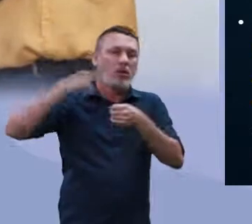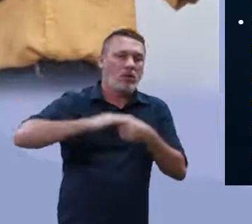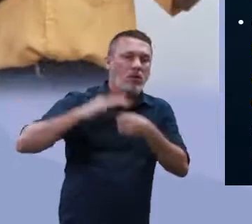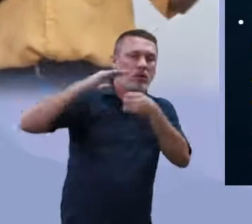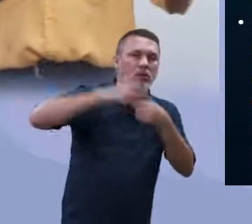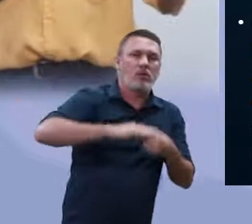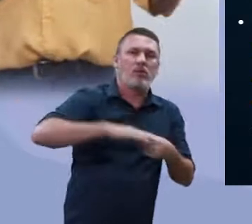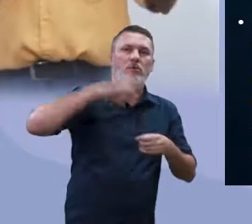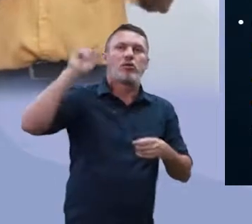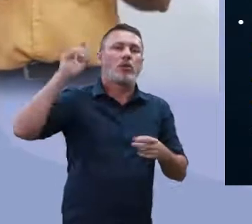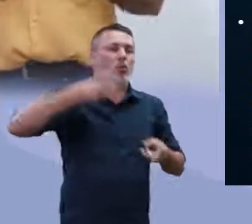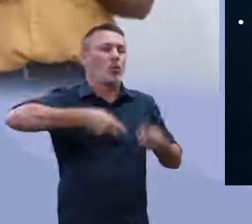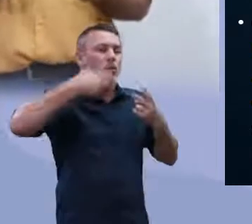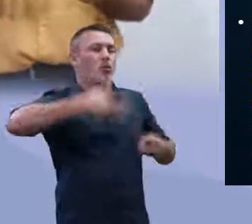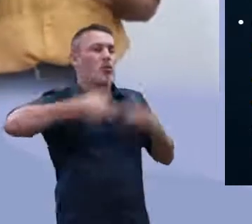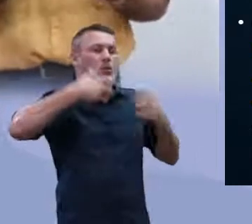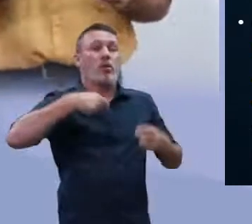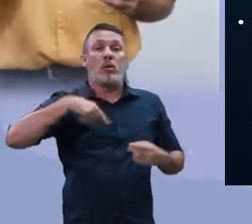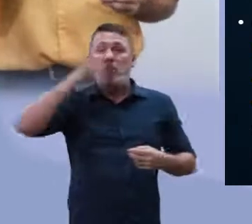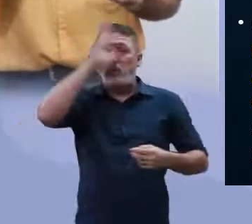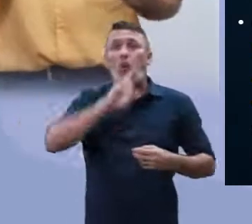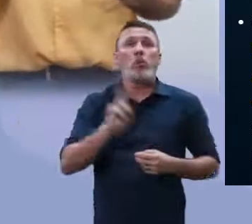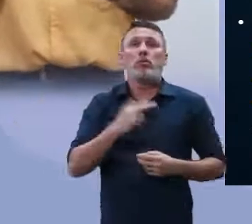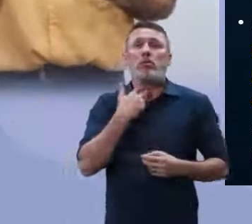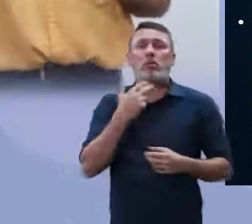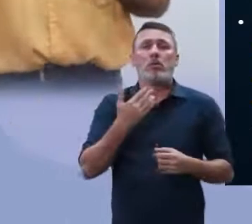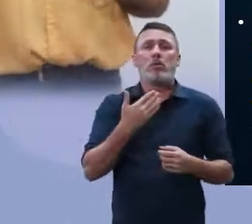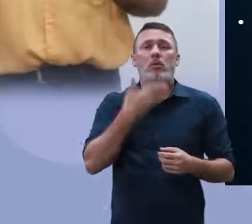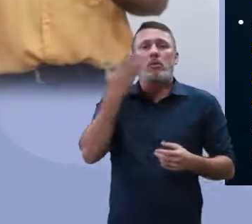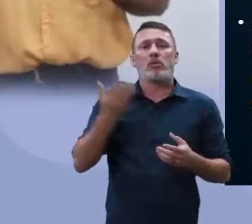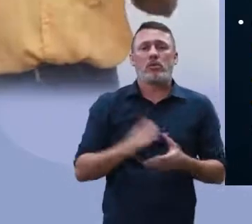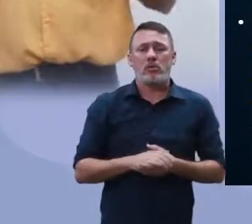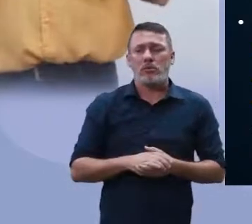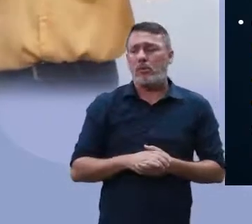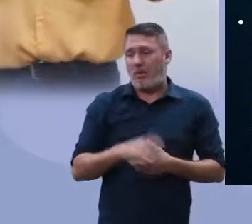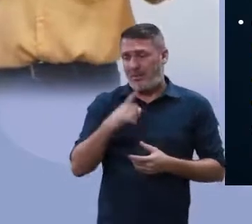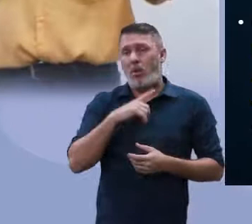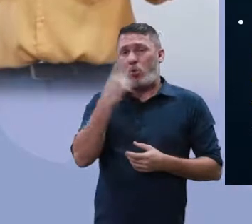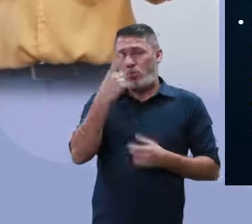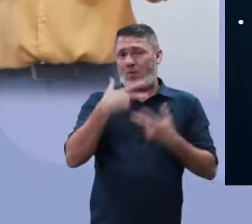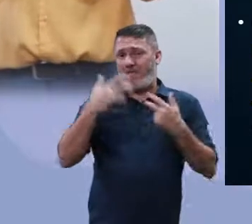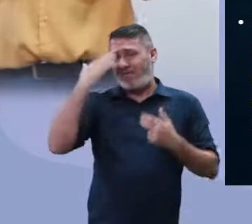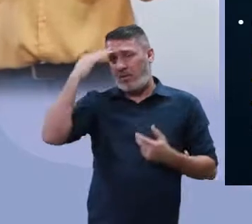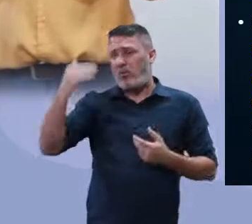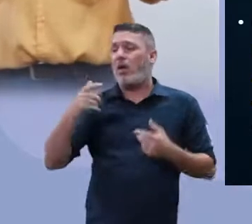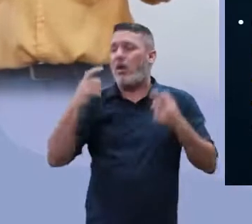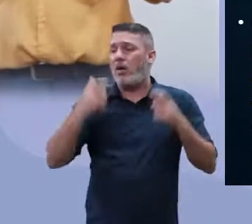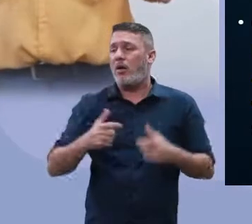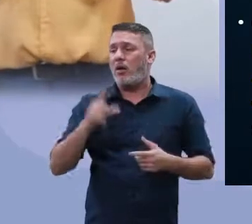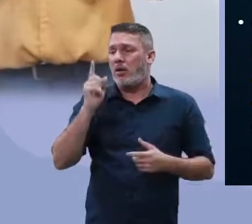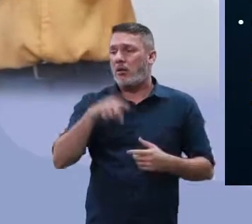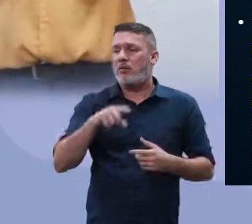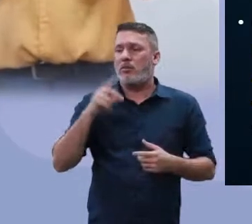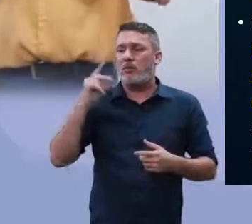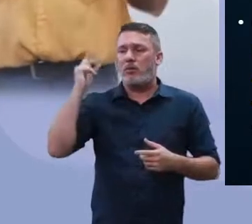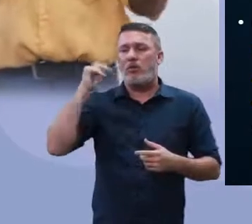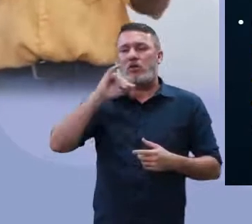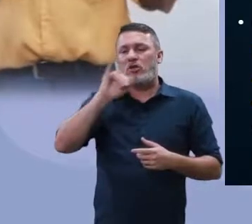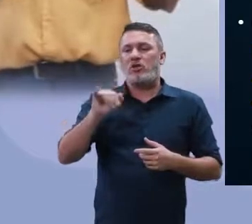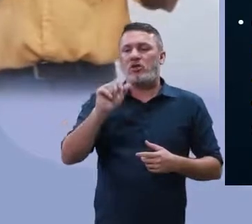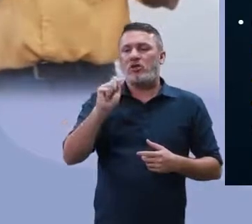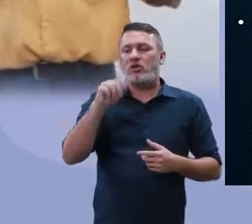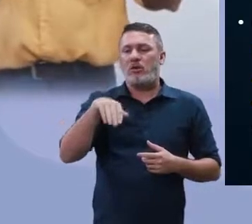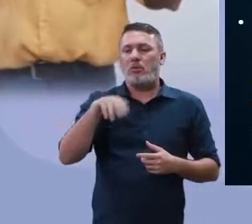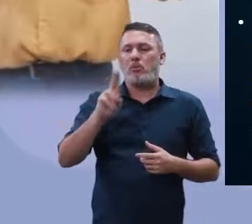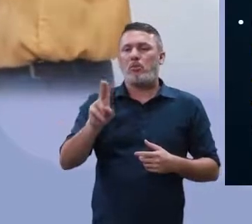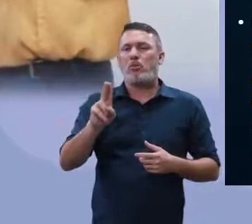em patentes e nós não podemos usá-lo. Um caso famosíssimo, recente, foi a questão do jambu. O jambu,